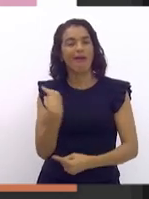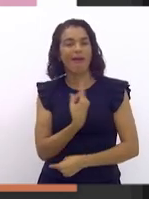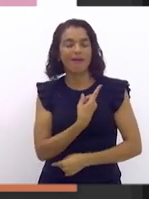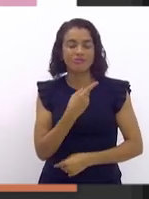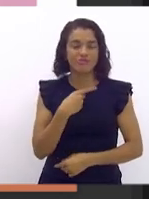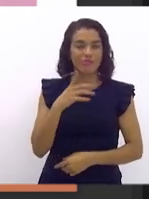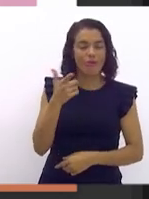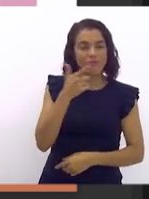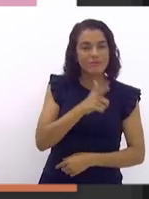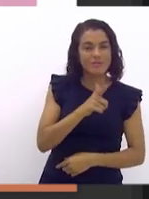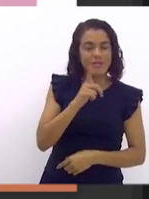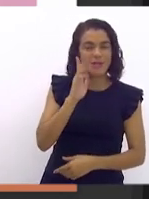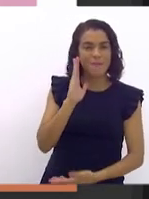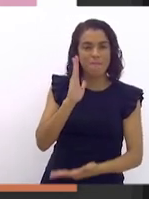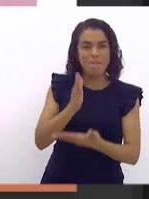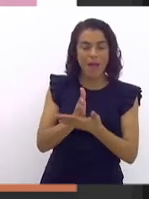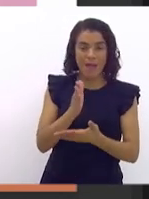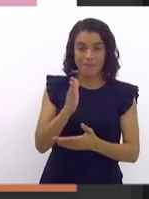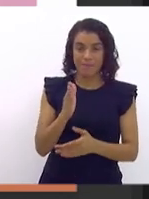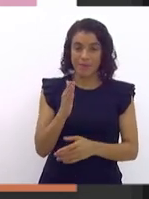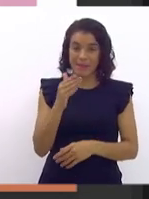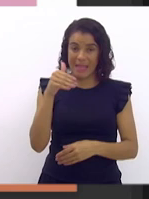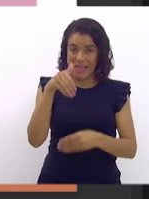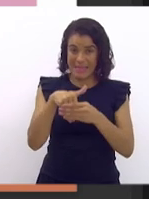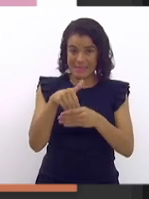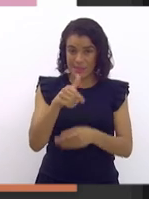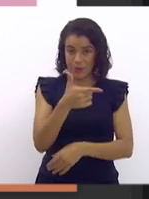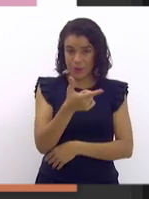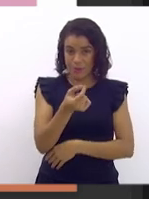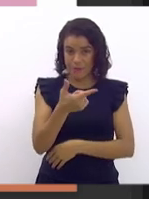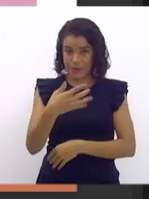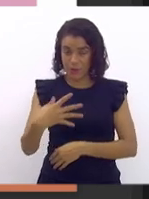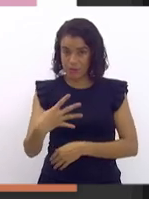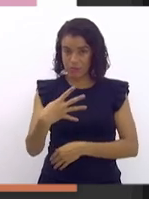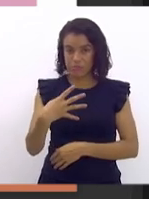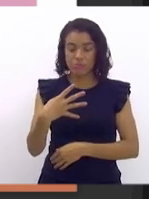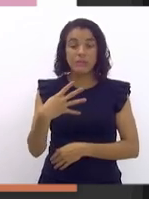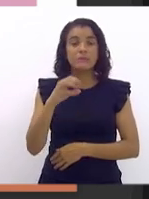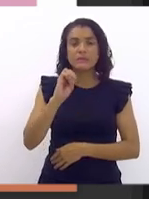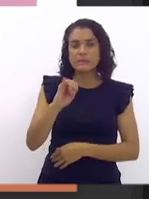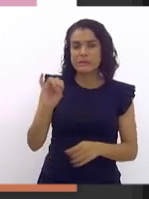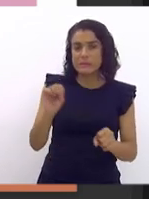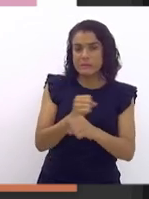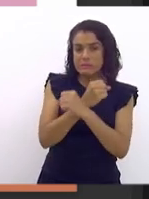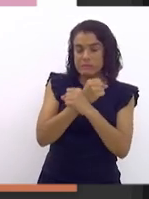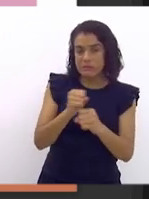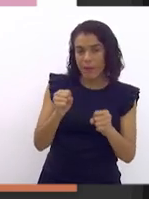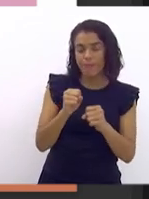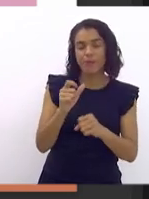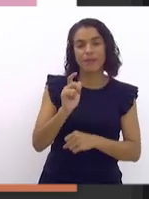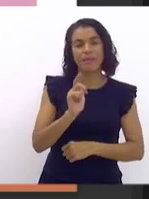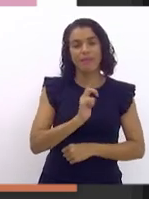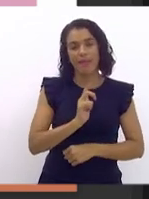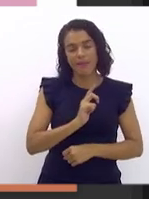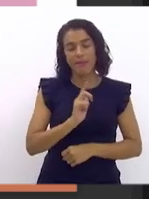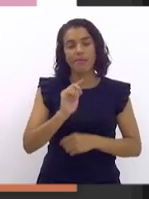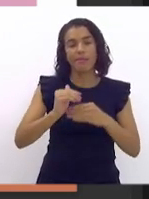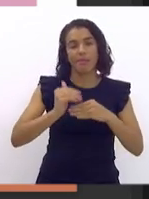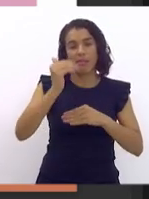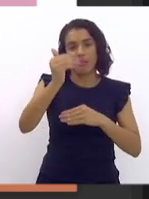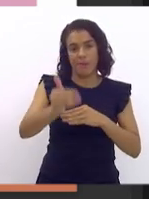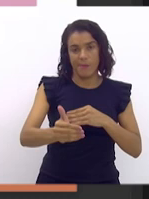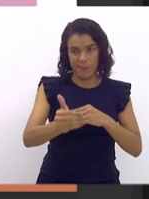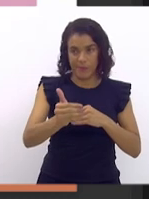de 2024. E aquilo que não puder haver uma intervenção durante as eleições, que haja uma intervenção depois,